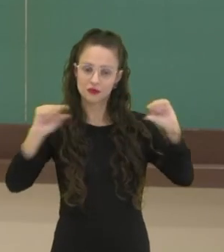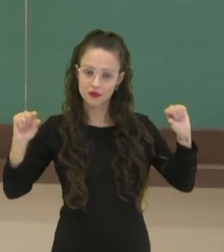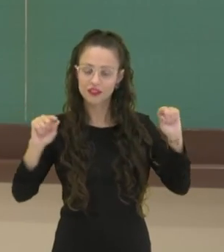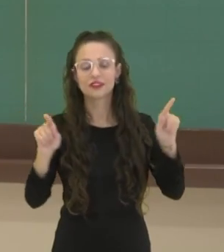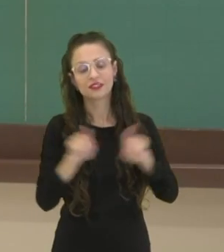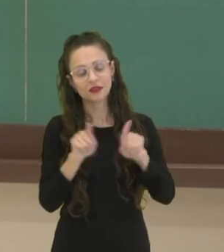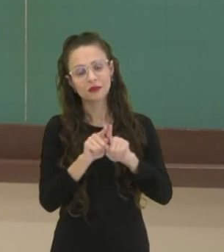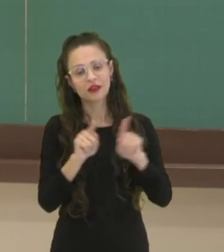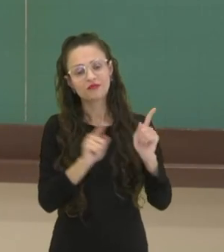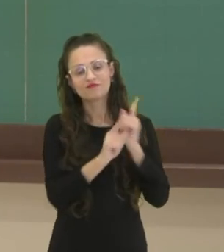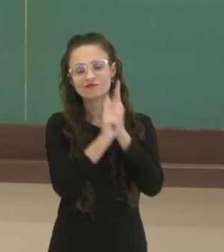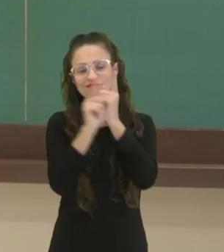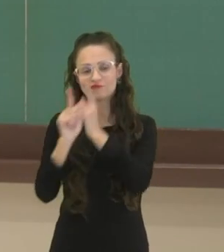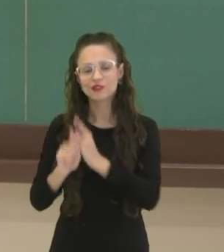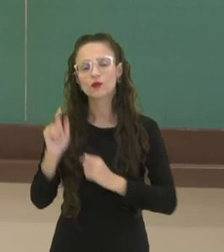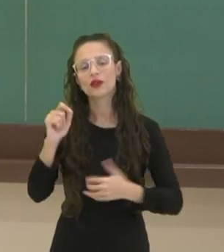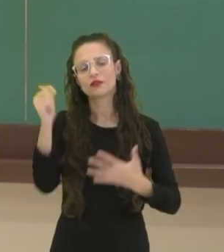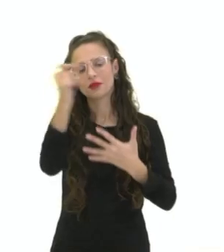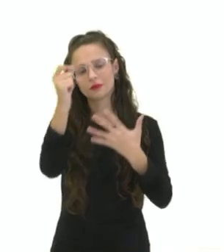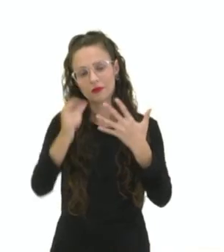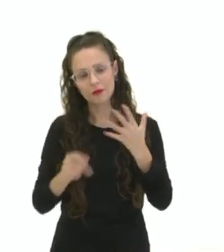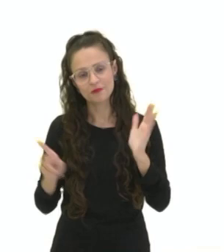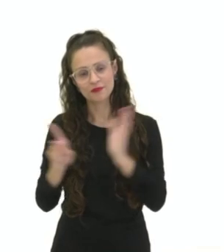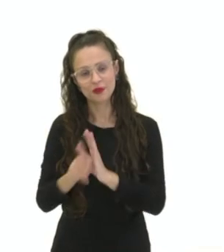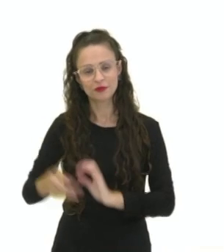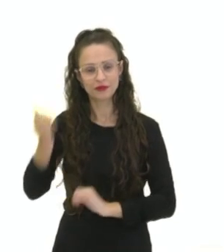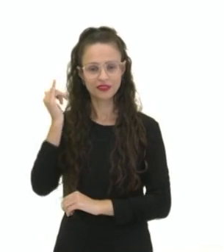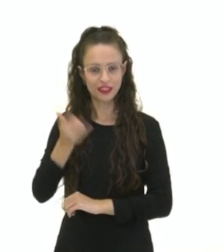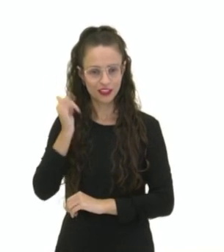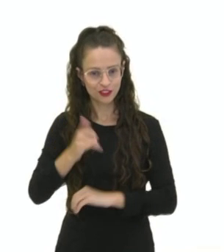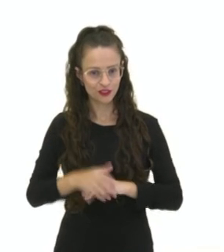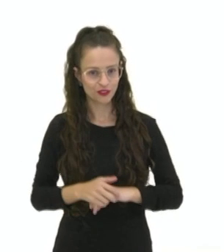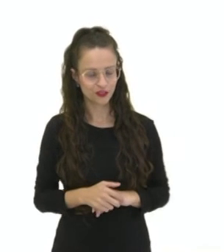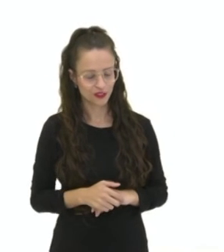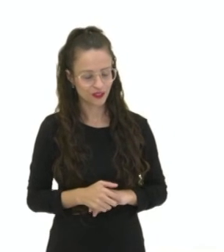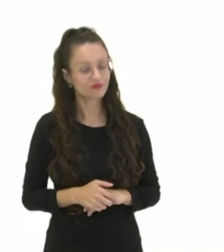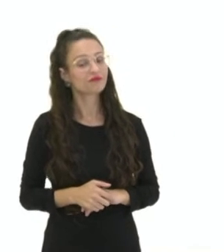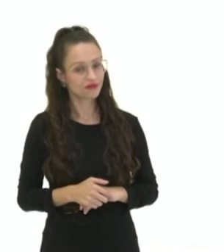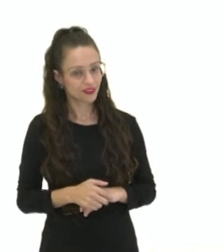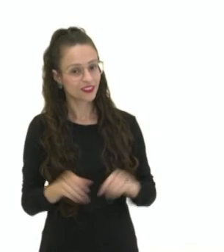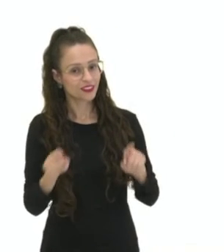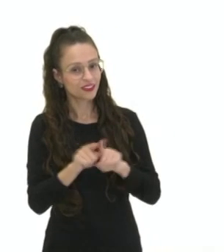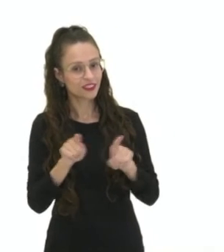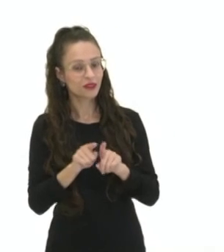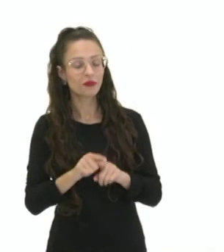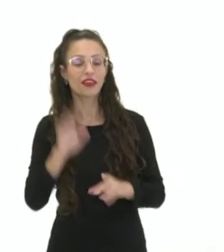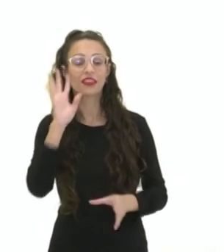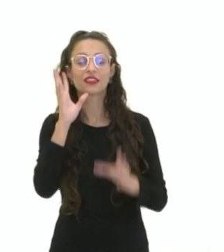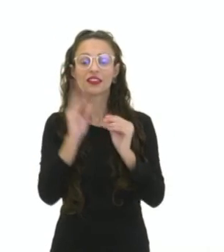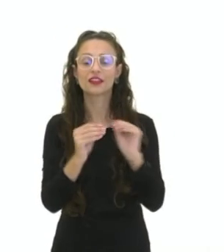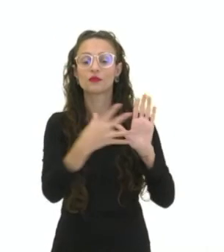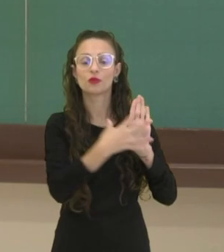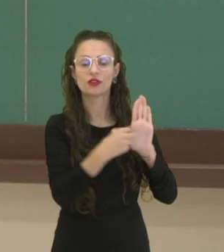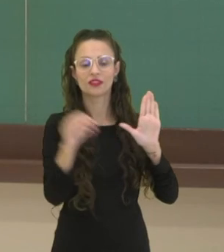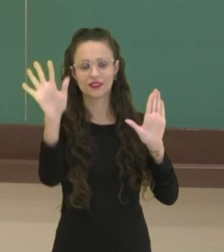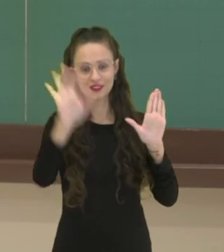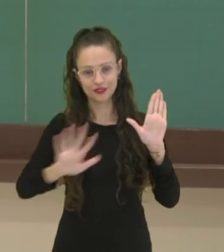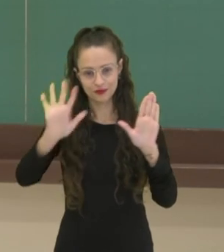e identificamos os elementos que constroem a narrativa. Classificamos intertextualidade.